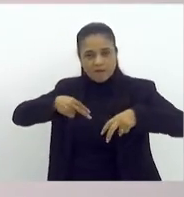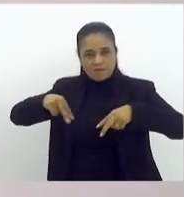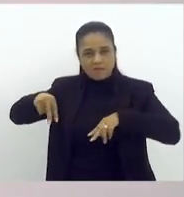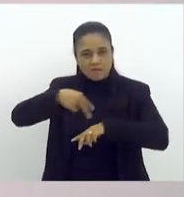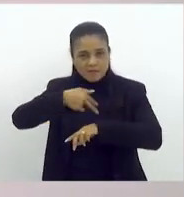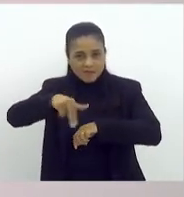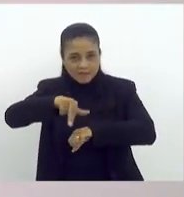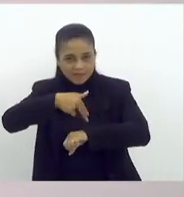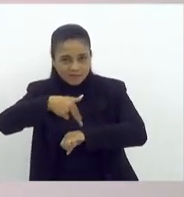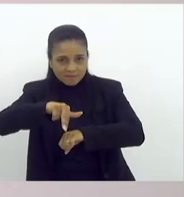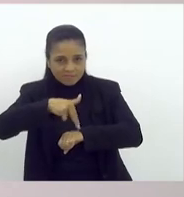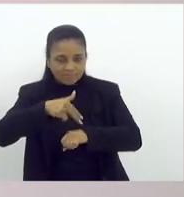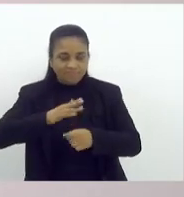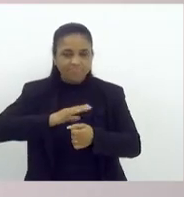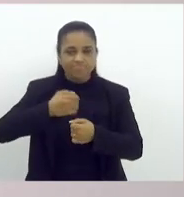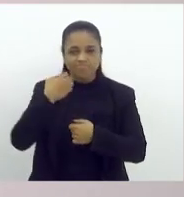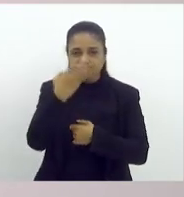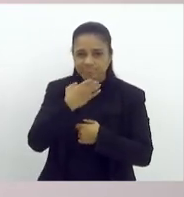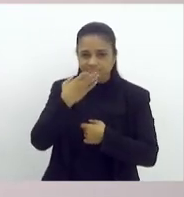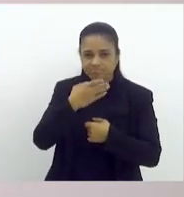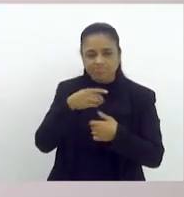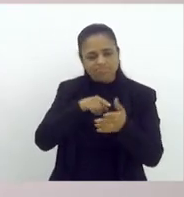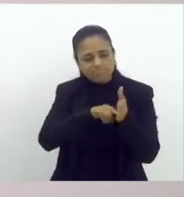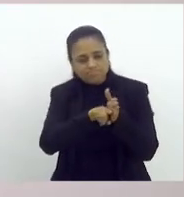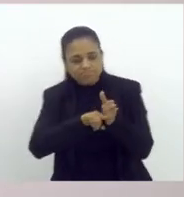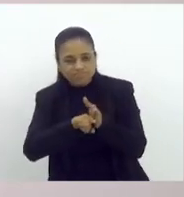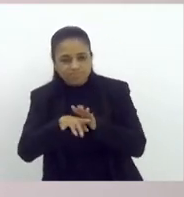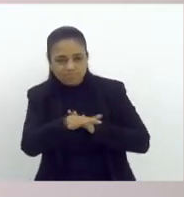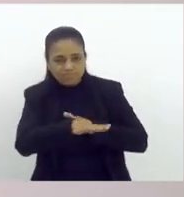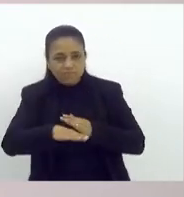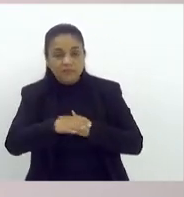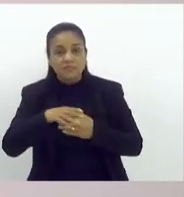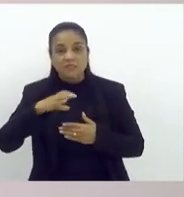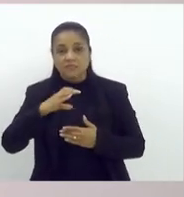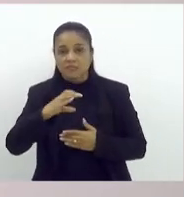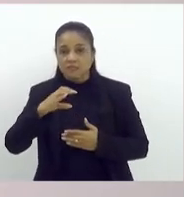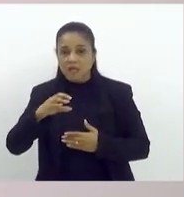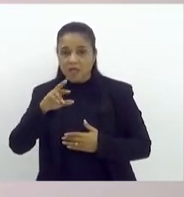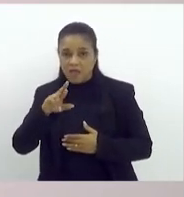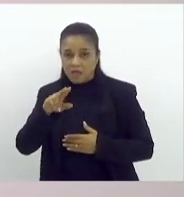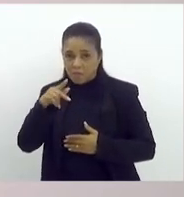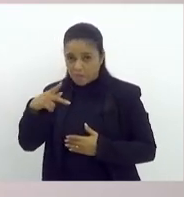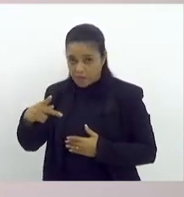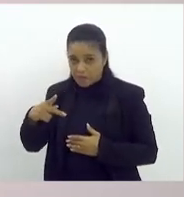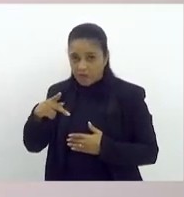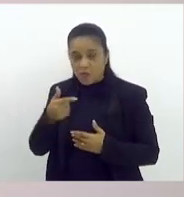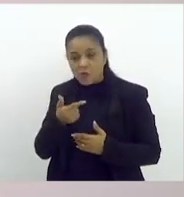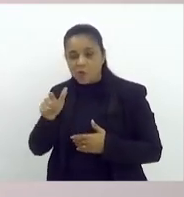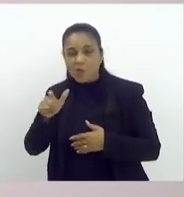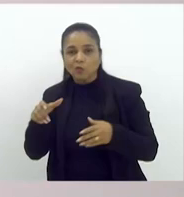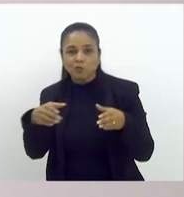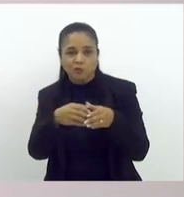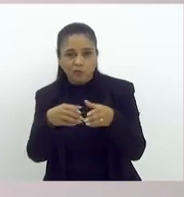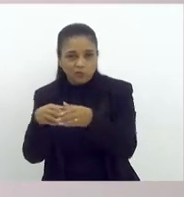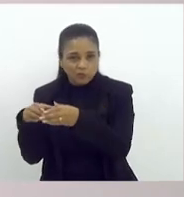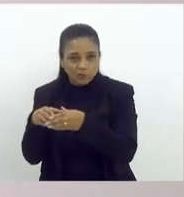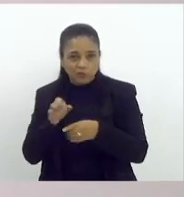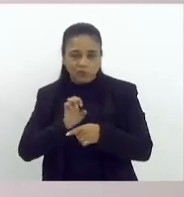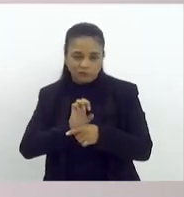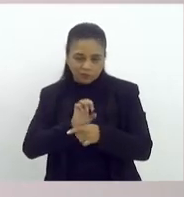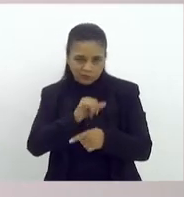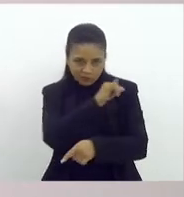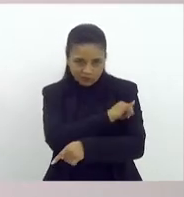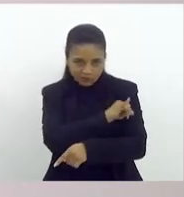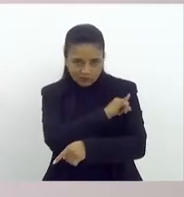contato assim mais próximo no campo de pesquisa foi que você crp e depois com tantos outros coletivos do Estado